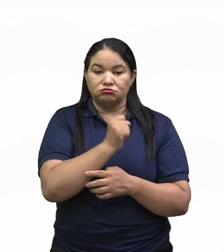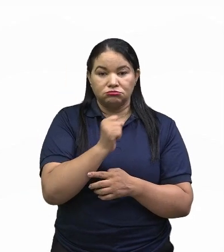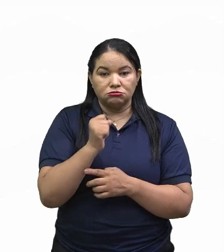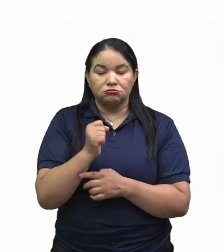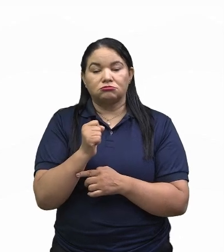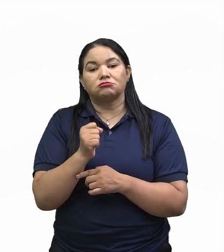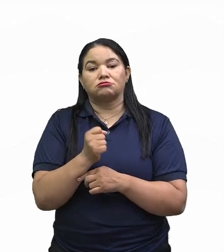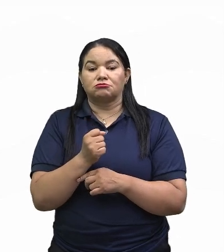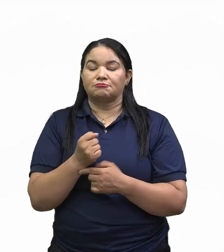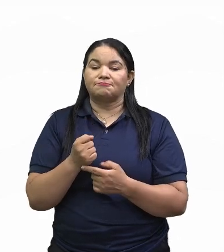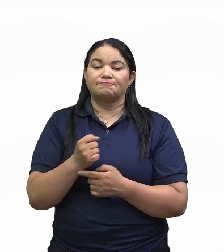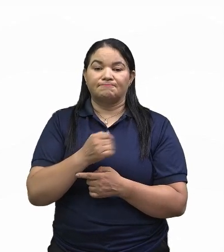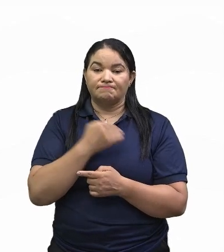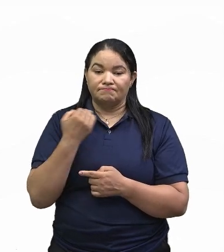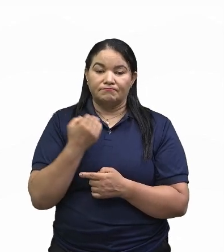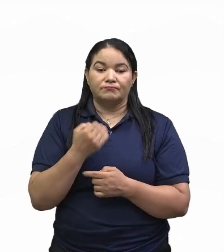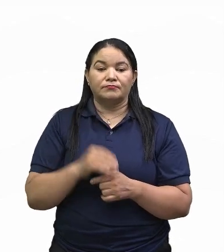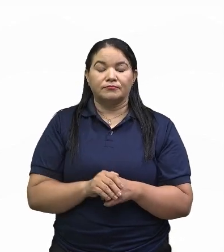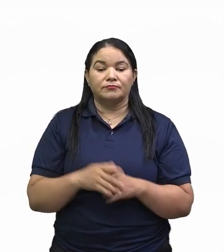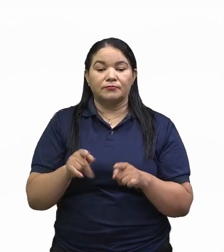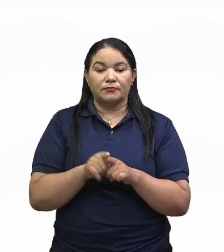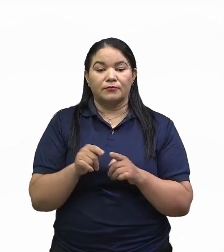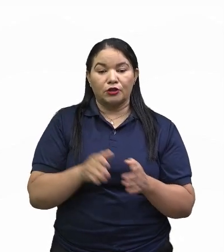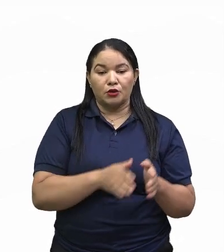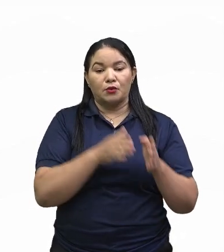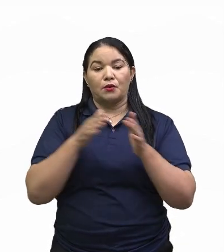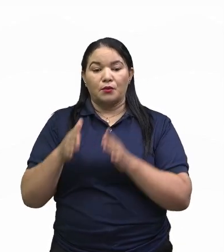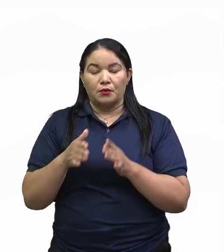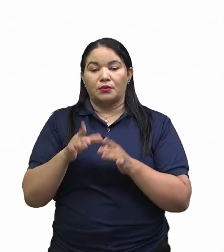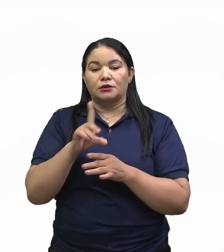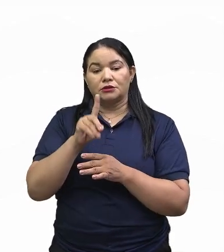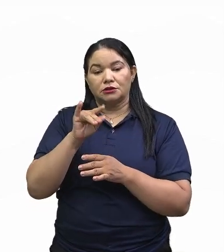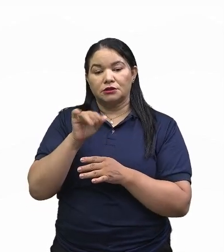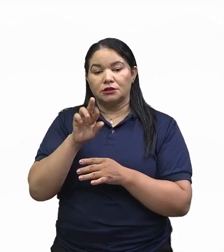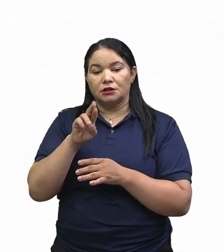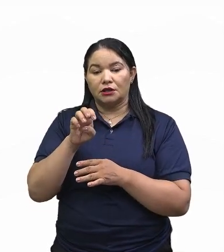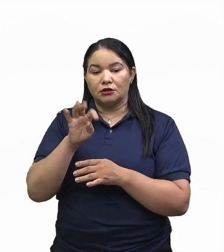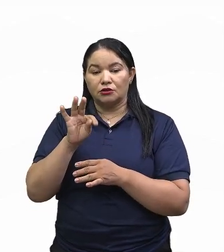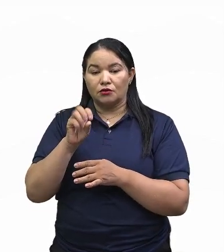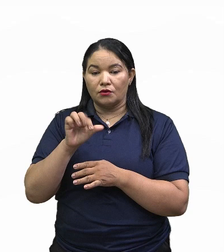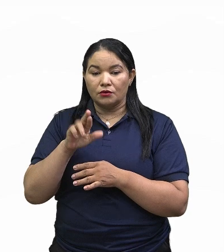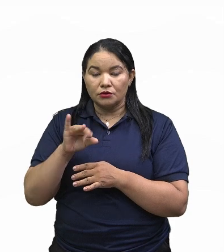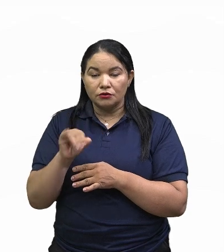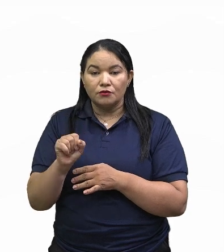sendo executados. Temos, por fim, o Diretório, que ele vai de